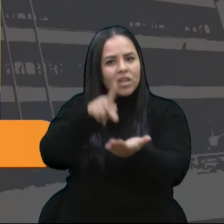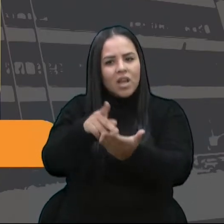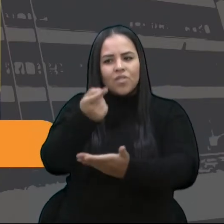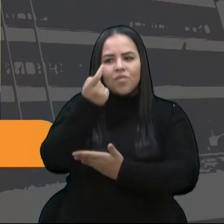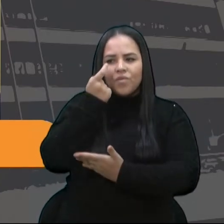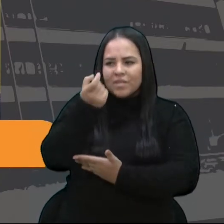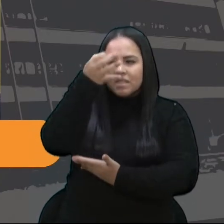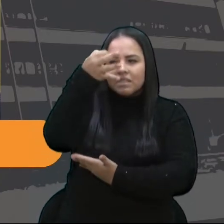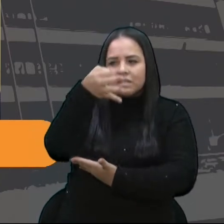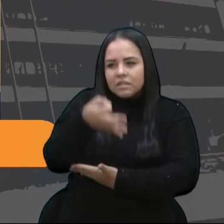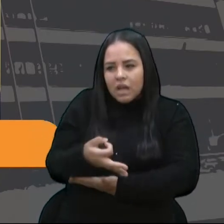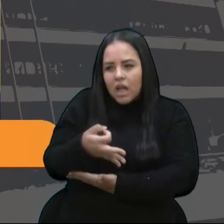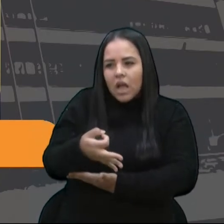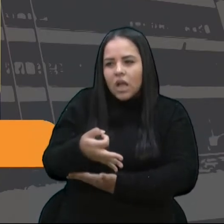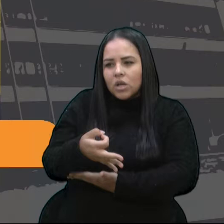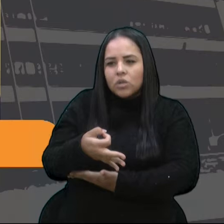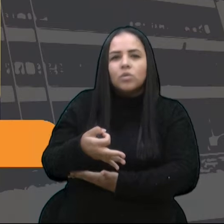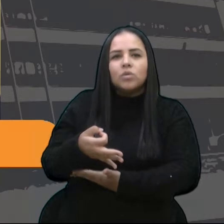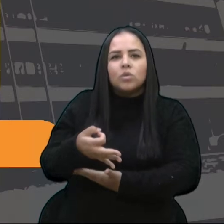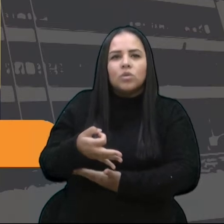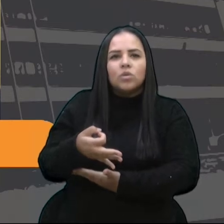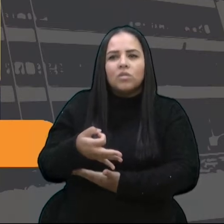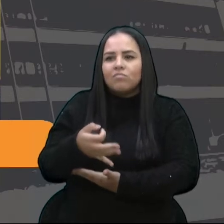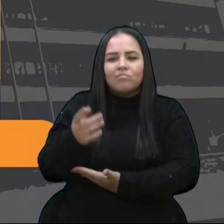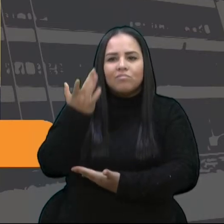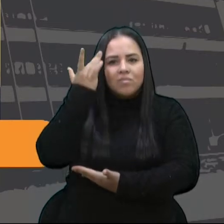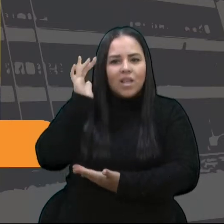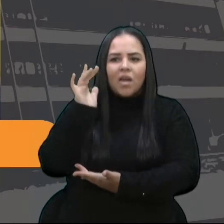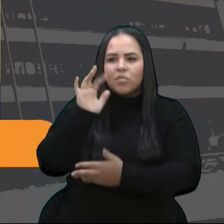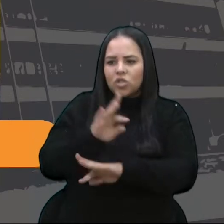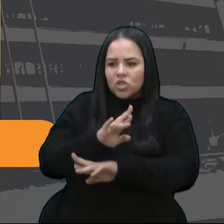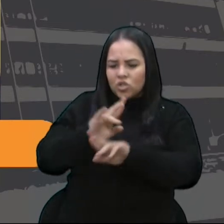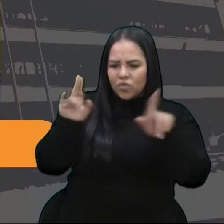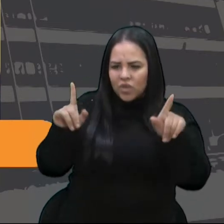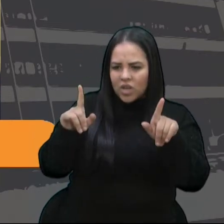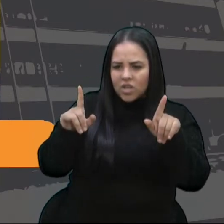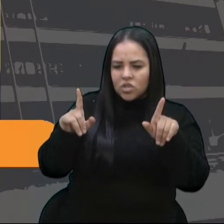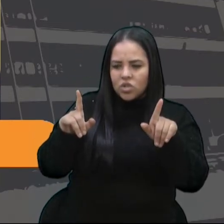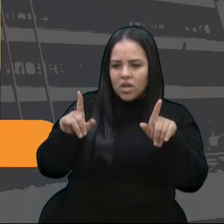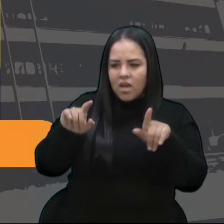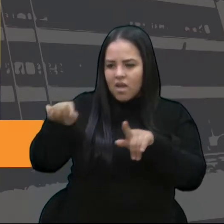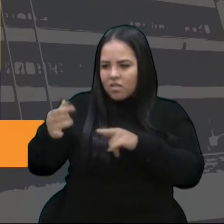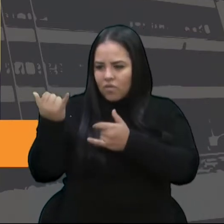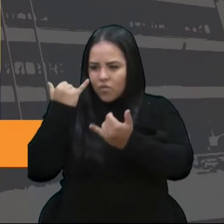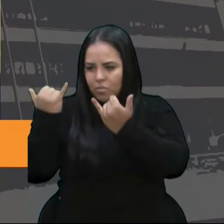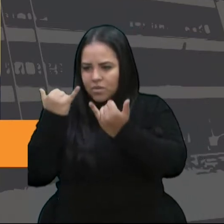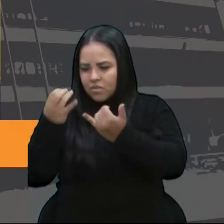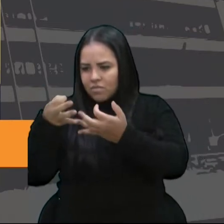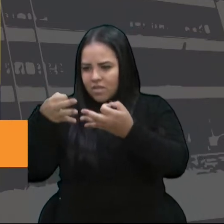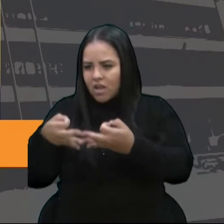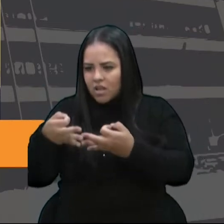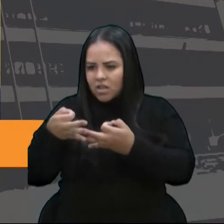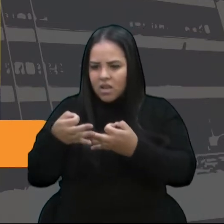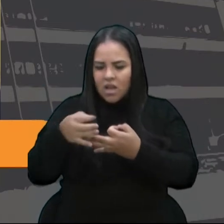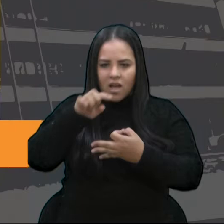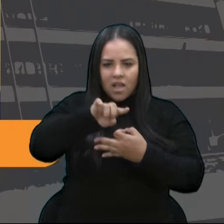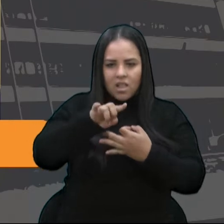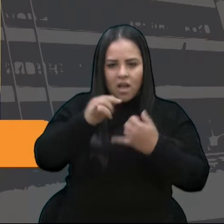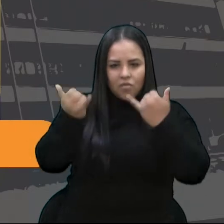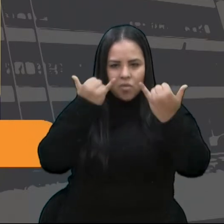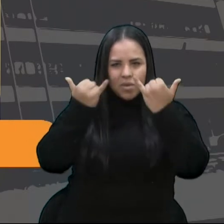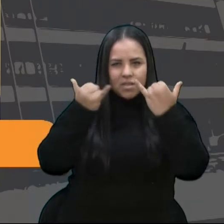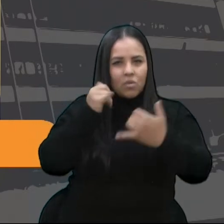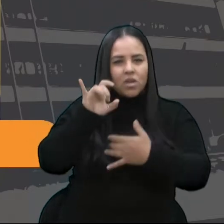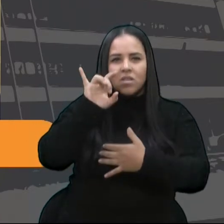checada, analisada, de uma informação que é muitas vezes jogada na rede social com objetivos